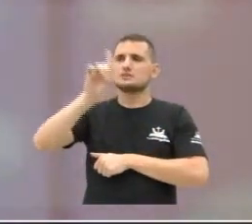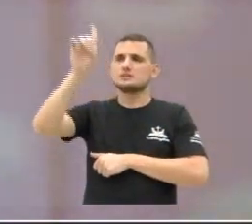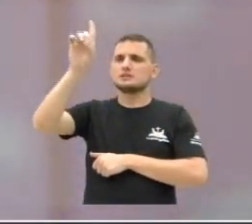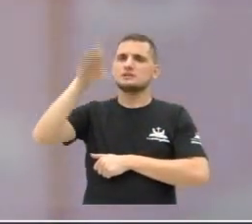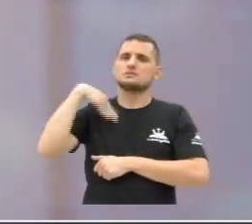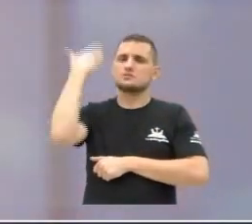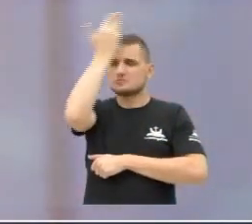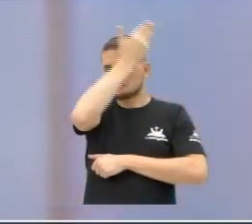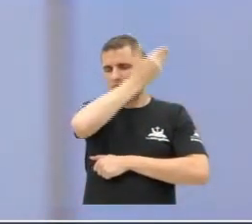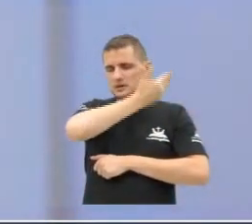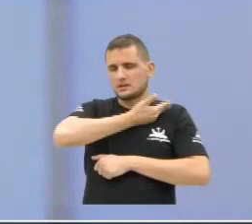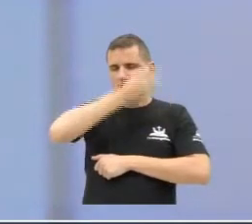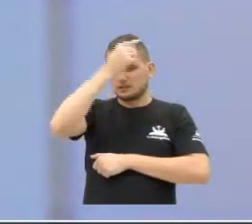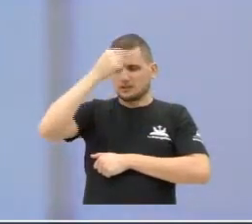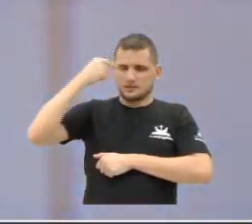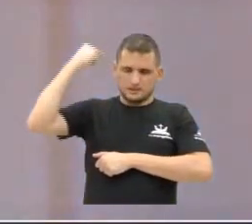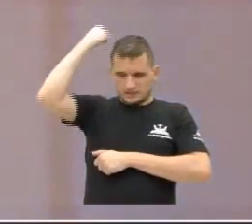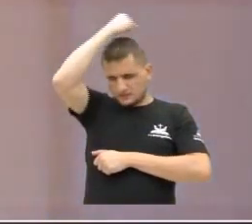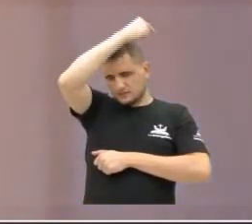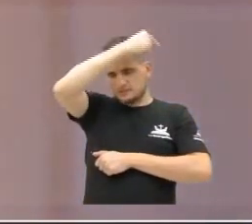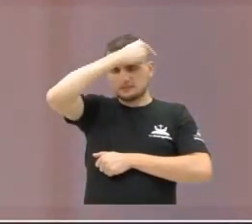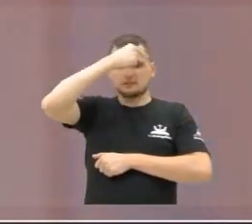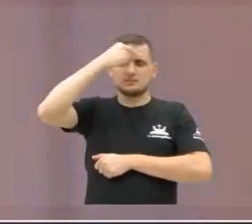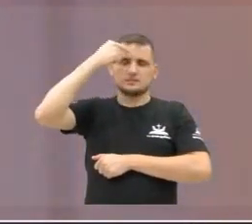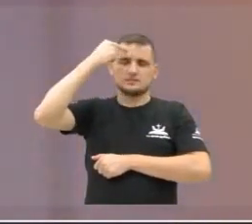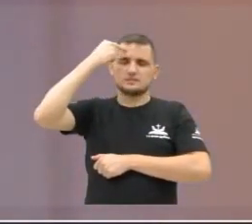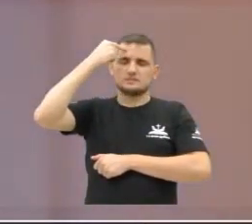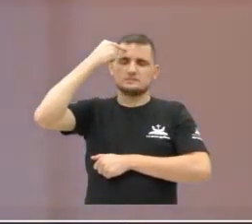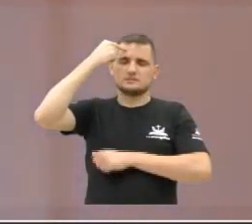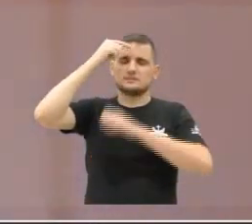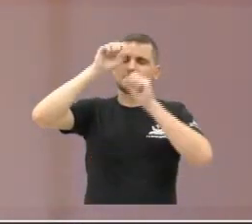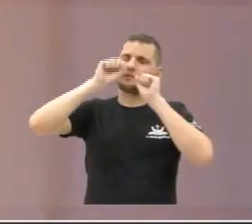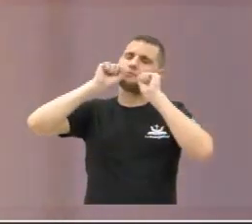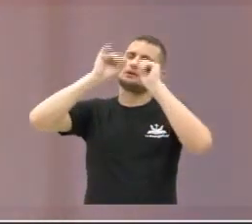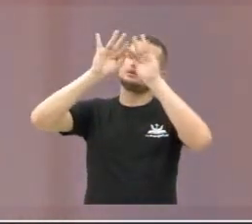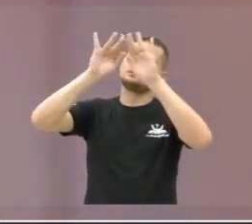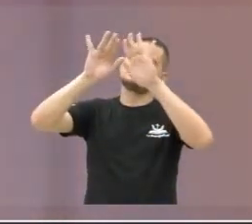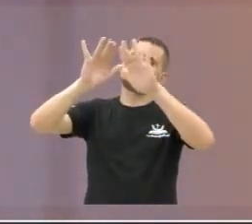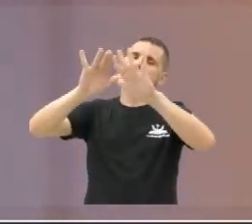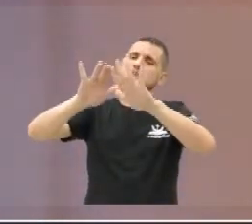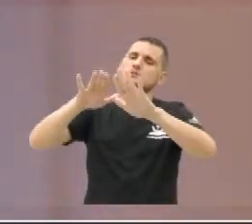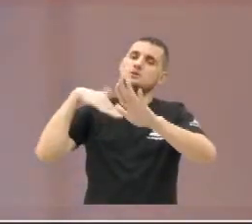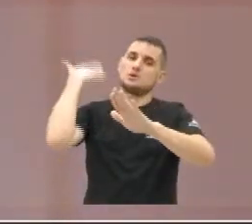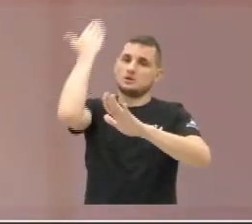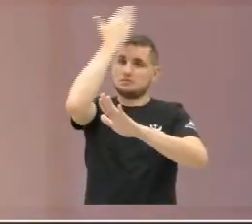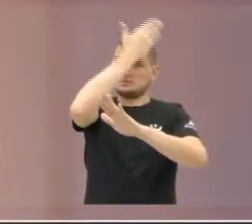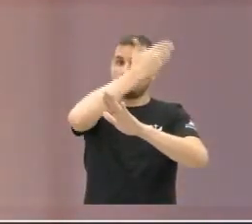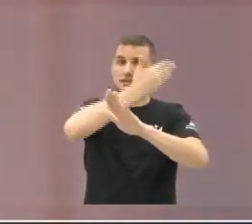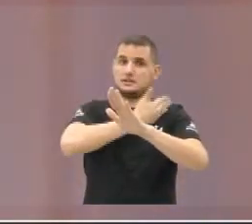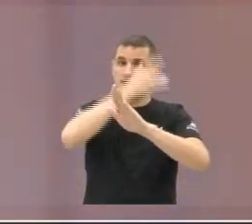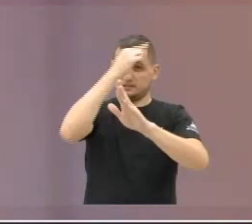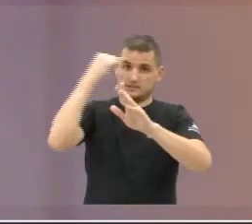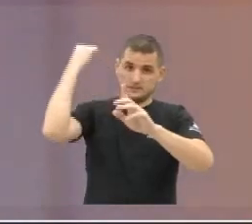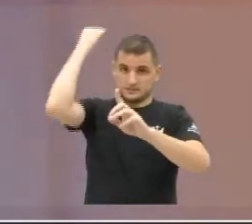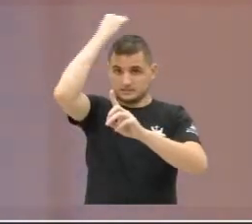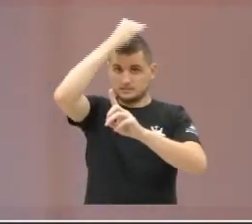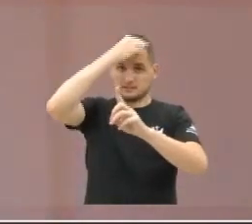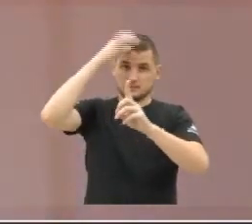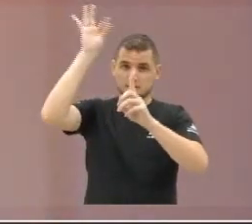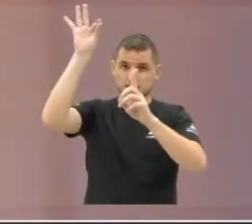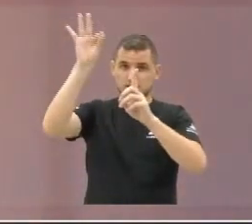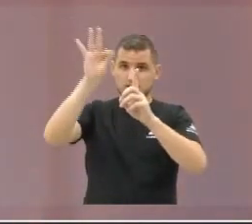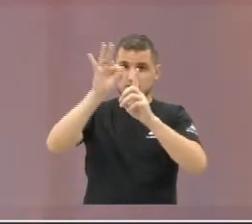Santíssima. Bendita seja a grande Mãe de Deus, Maria Santíssima. Bendita seja a sua Santa Imaculada